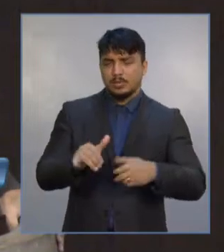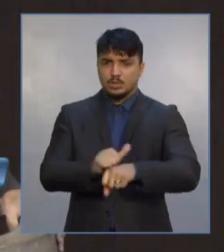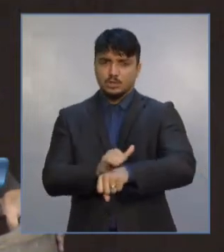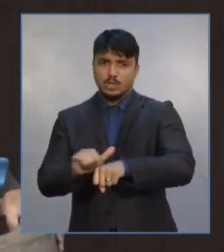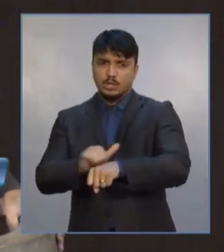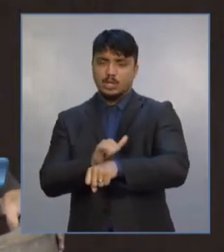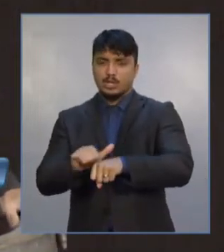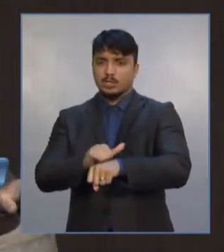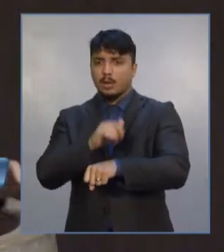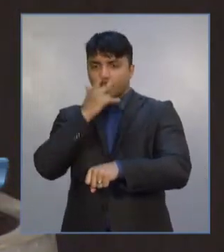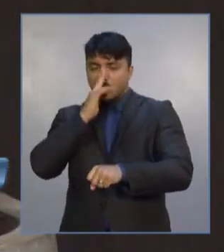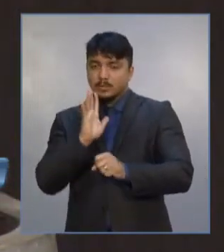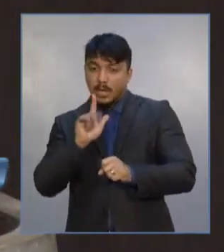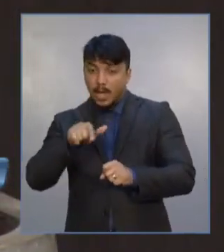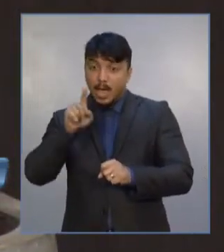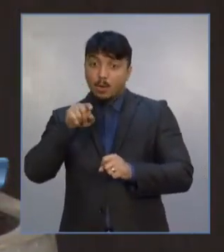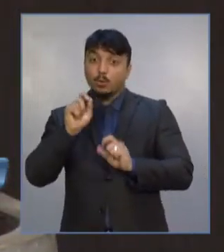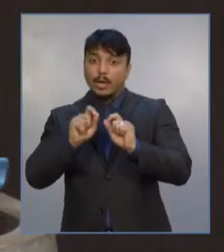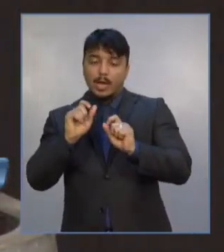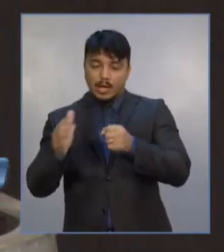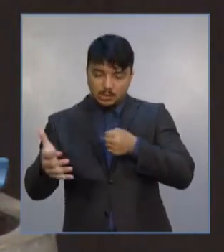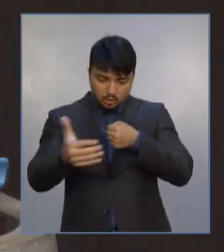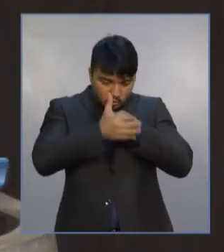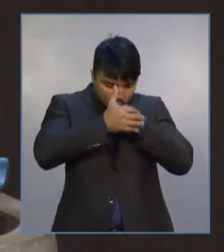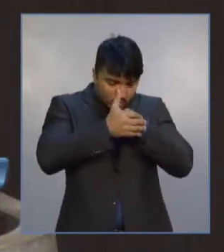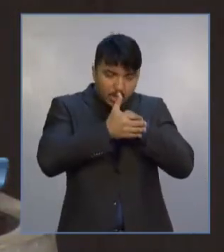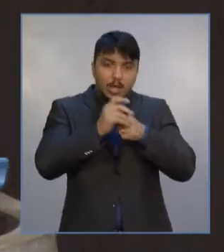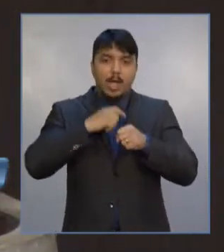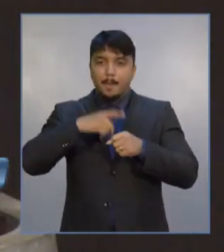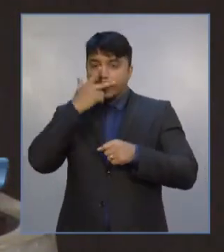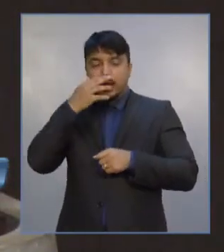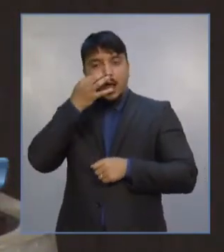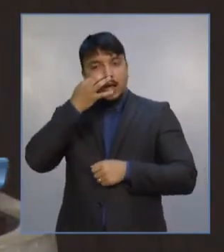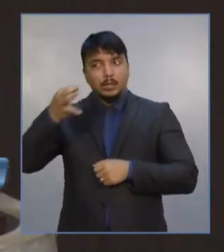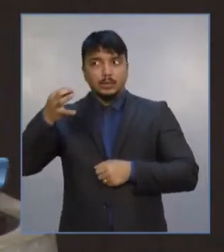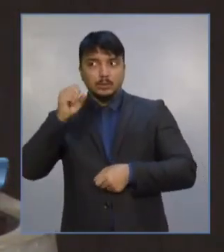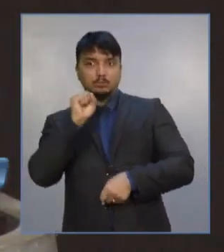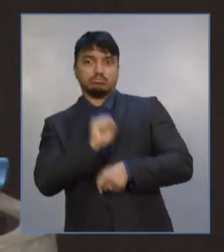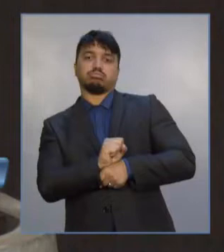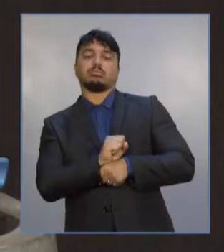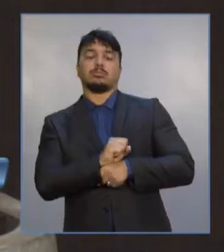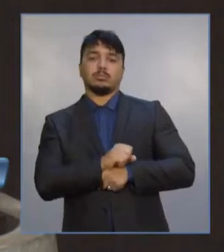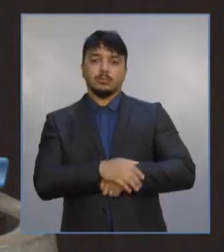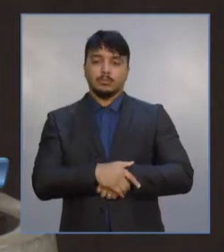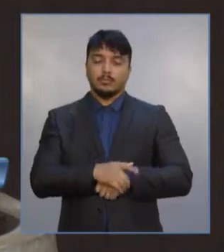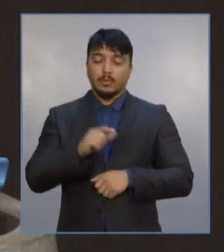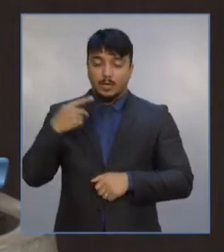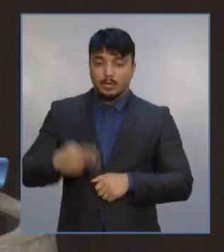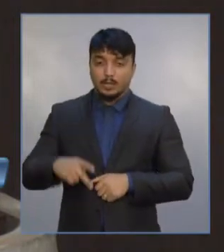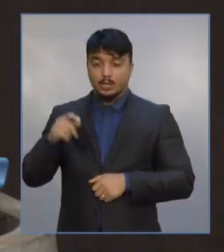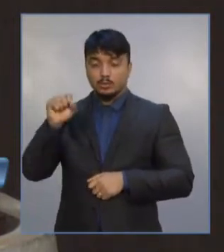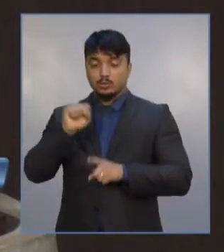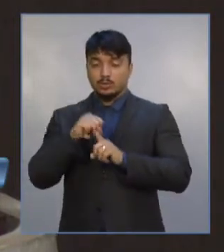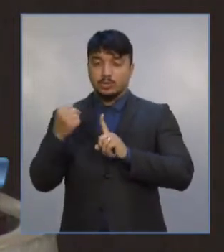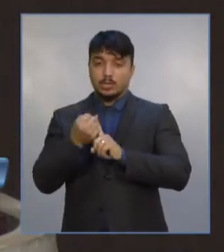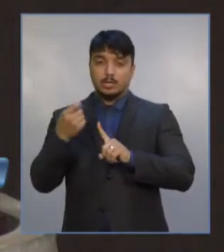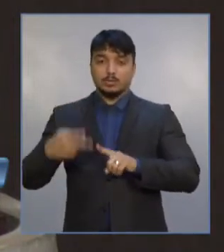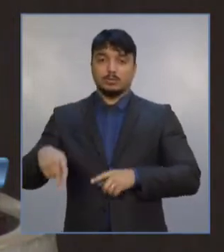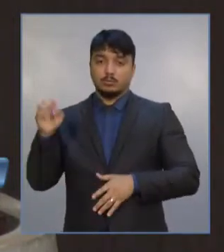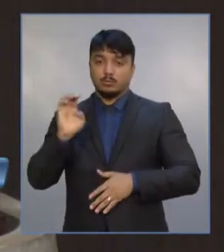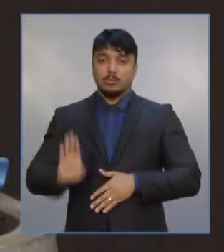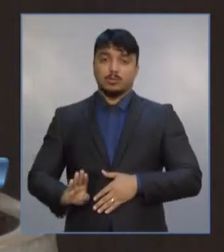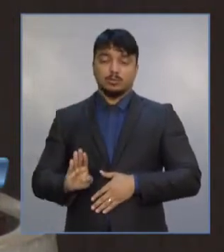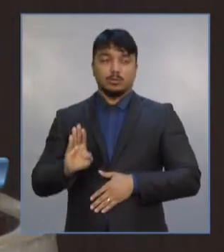como cortina de fumaça, para desviar a atenção da sociedade brasileira para